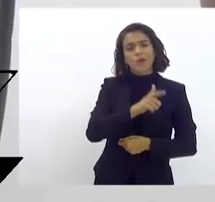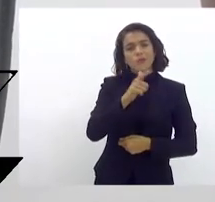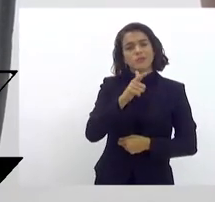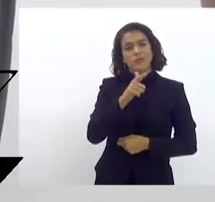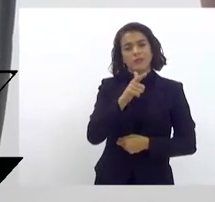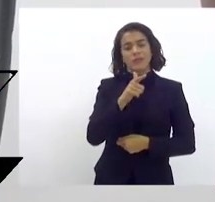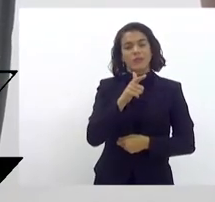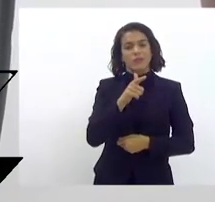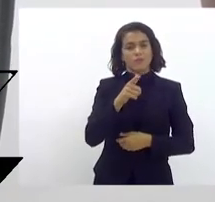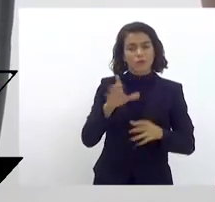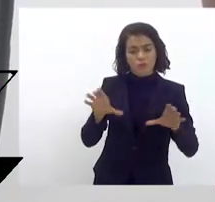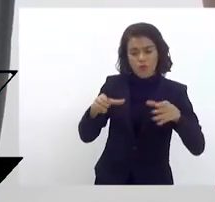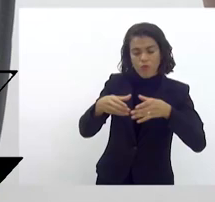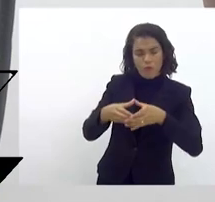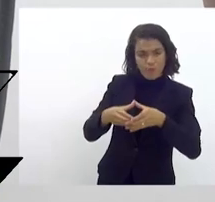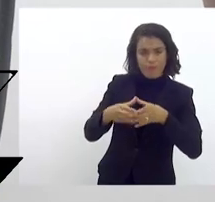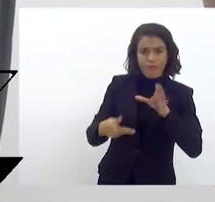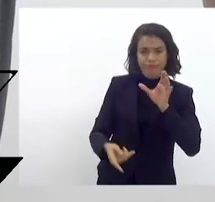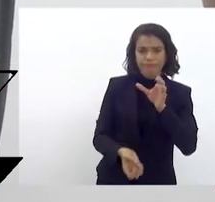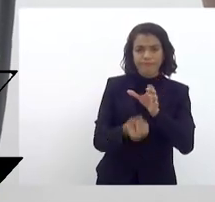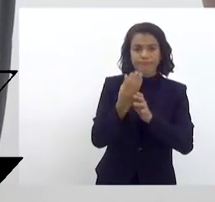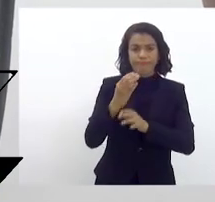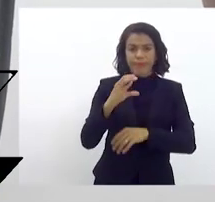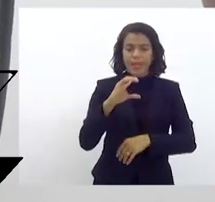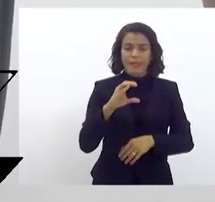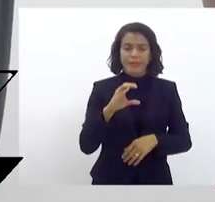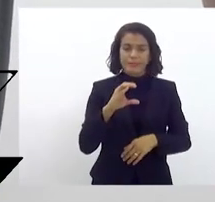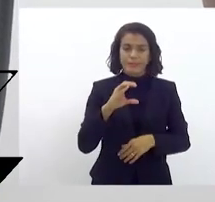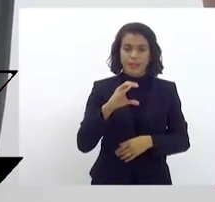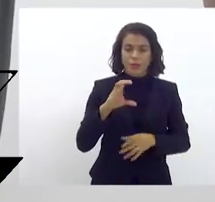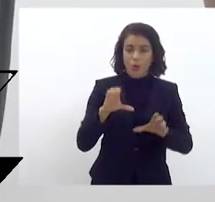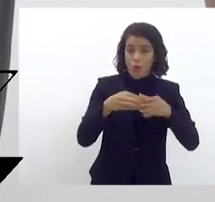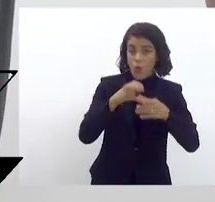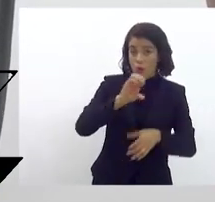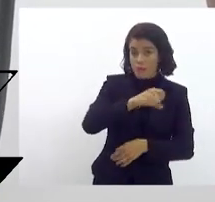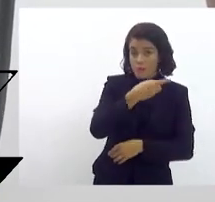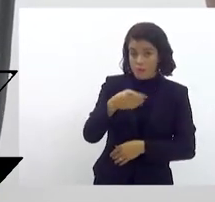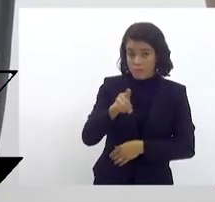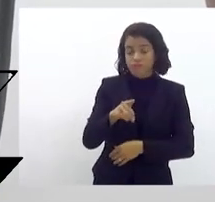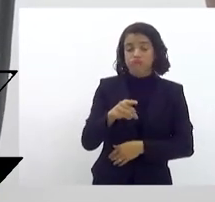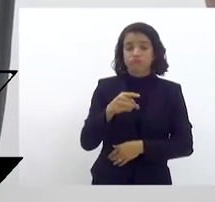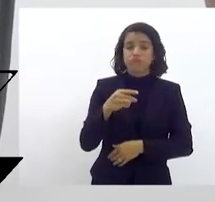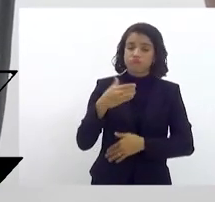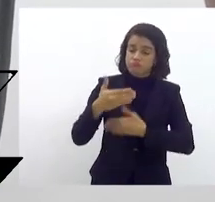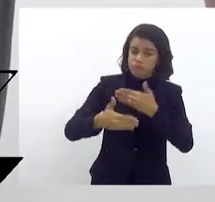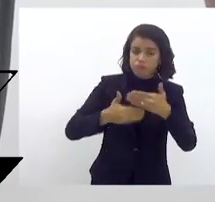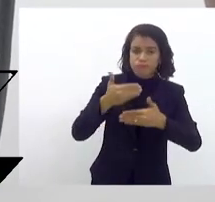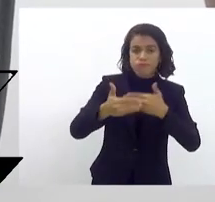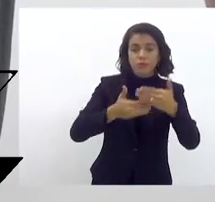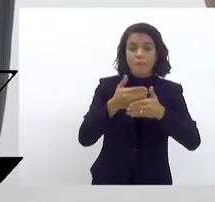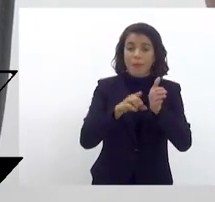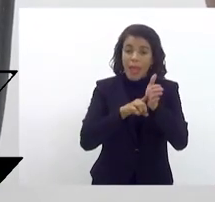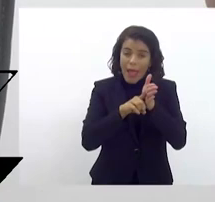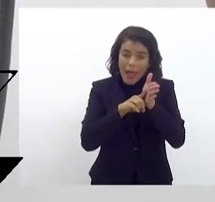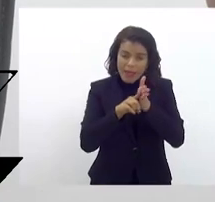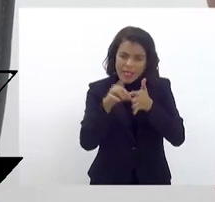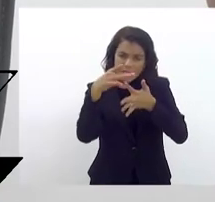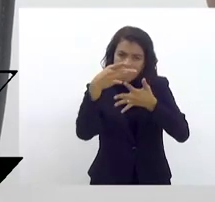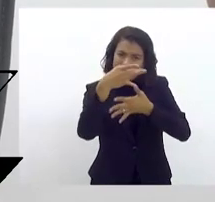corpo desta comissão será necessário um longo trabalho desta CPI A análise